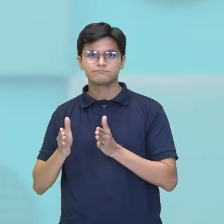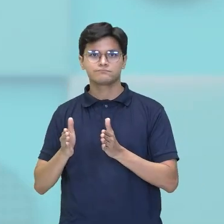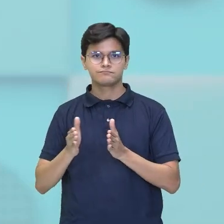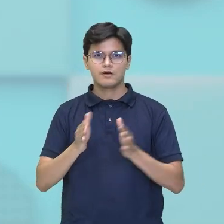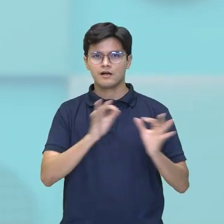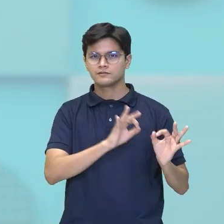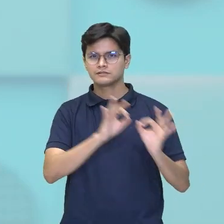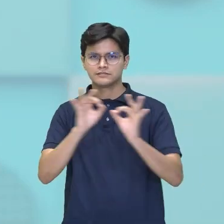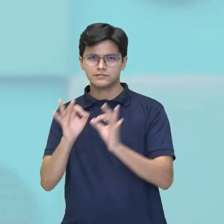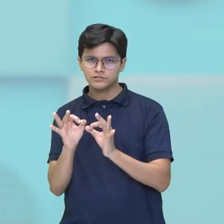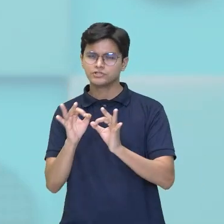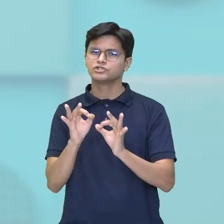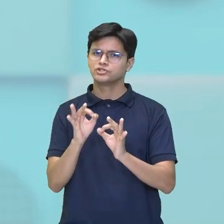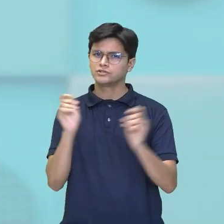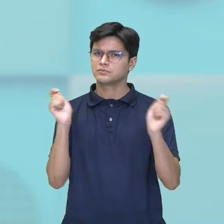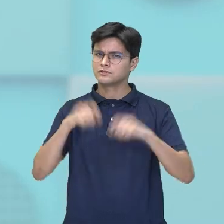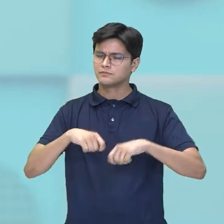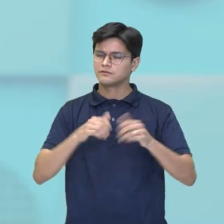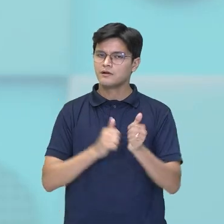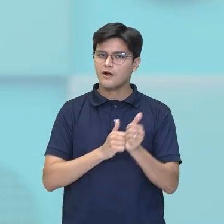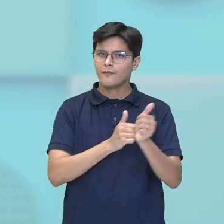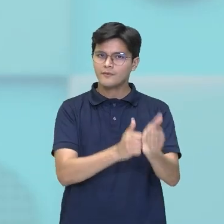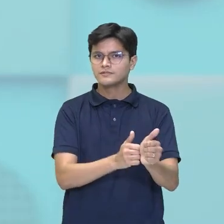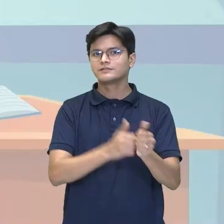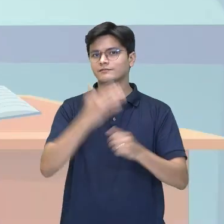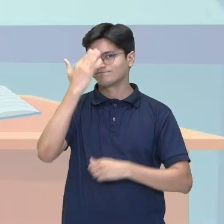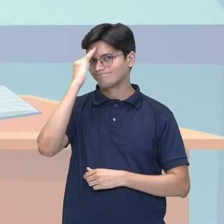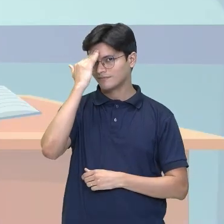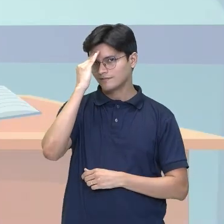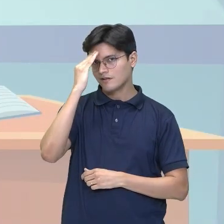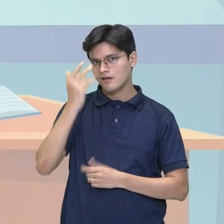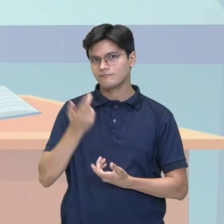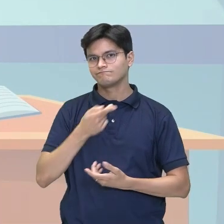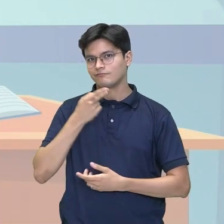possam acompanhar e entender do que elas estão falando. Pay attention.